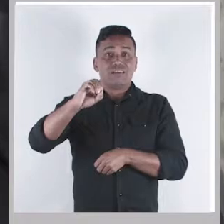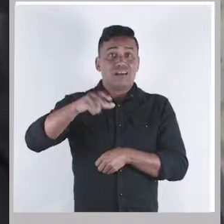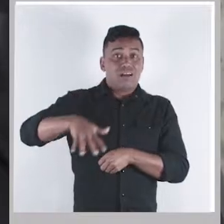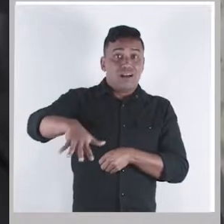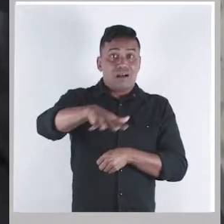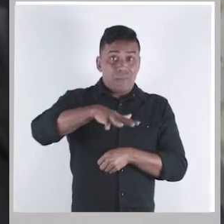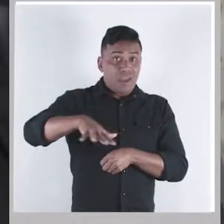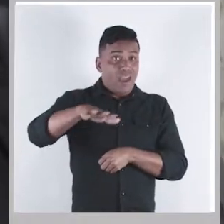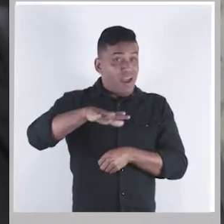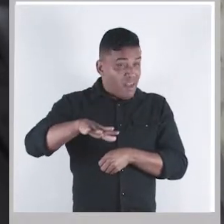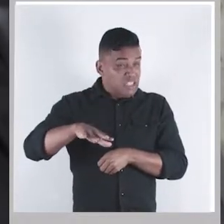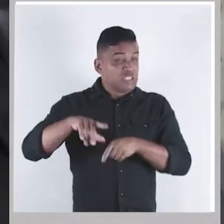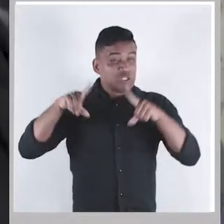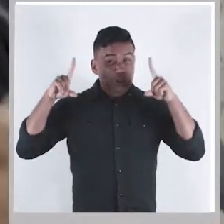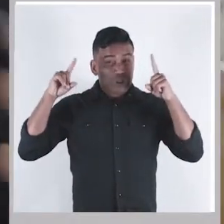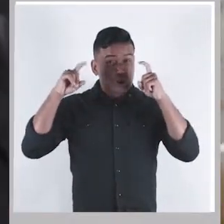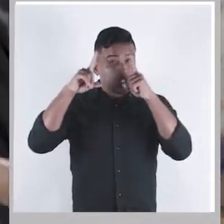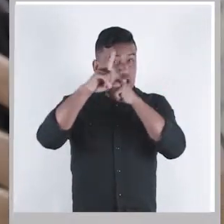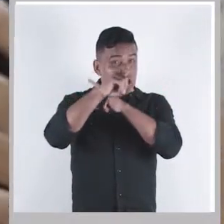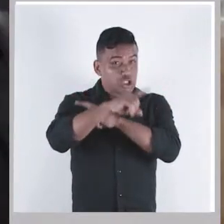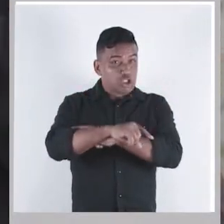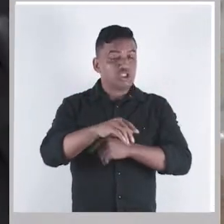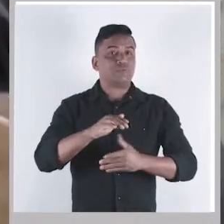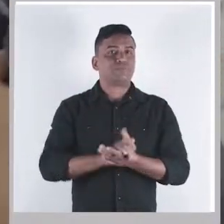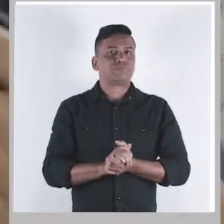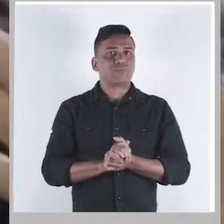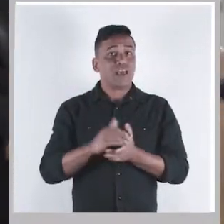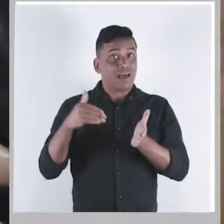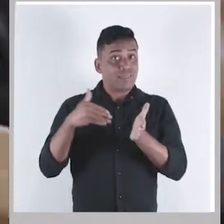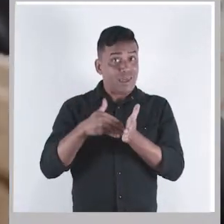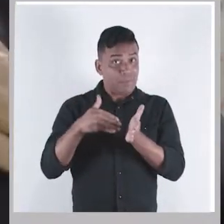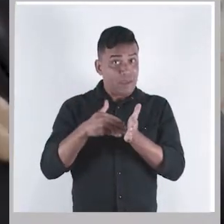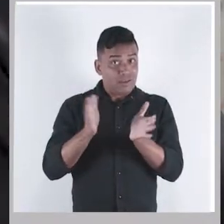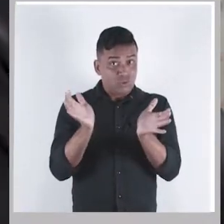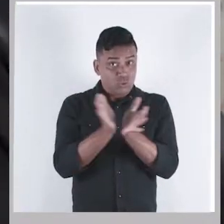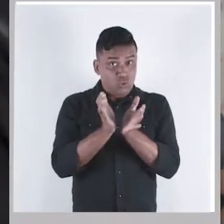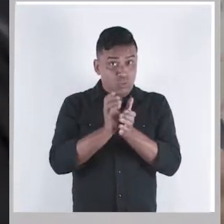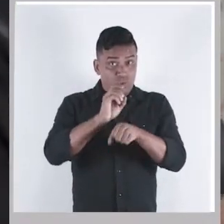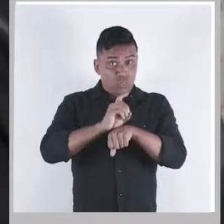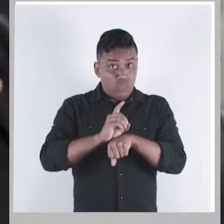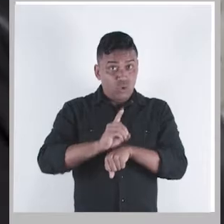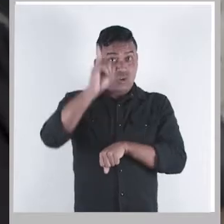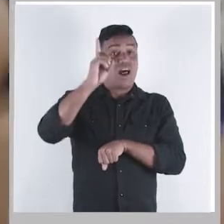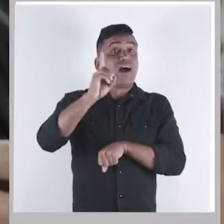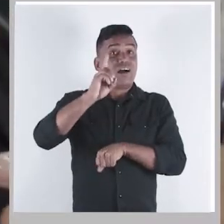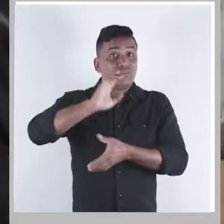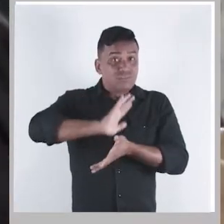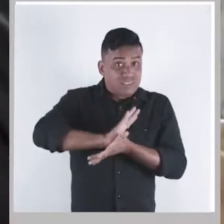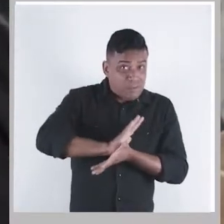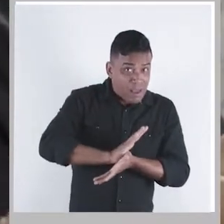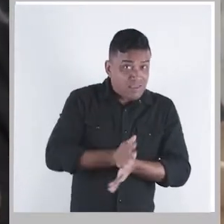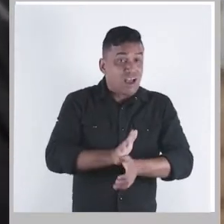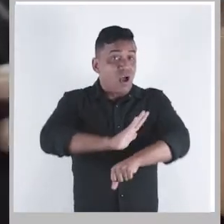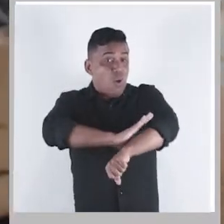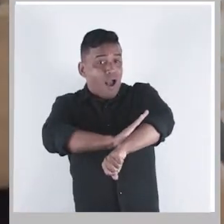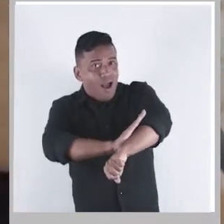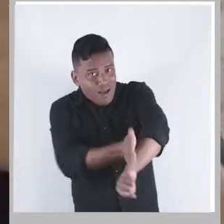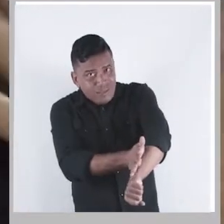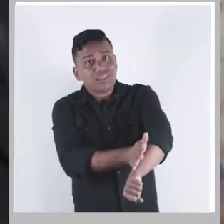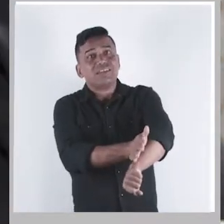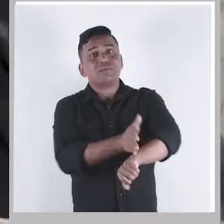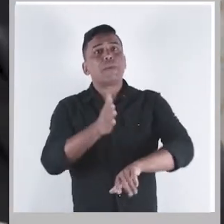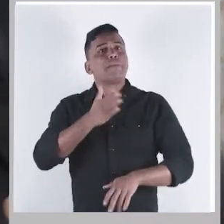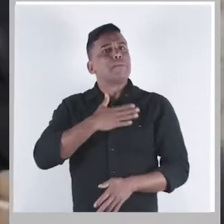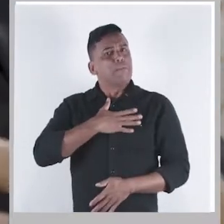combativa, sabe? Sim. E tem uma coisa, eu acho que as estruturas, eu acho que esse movimento de golpe, inclusive, foi